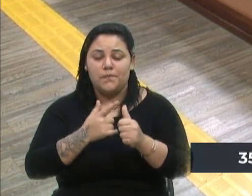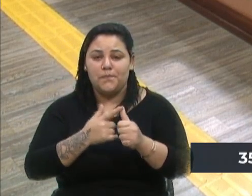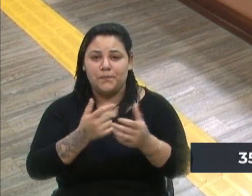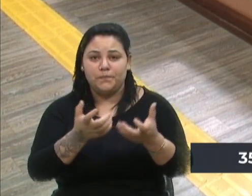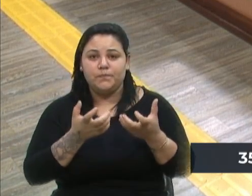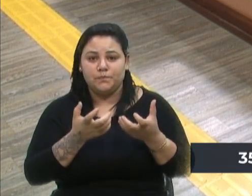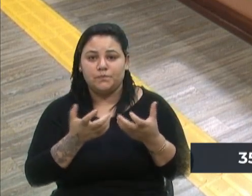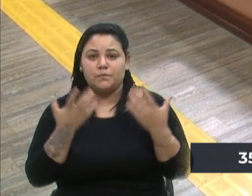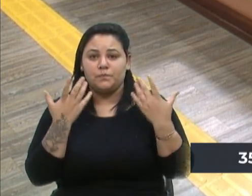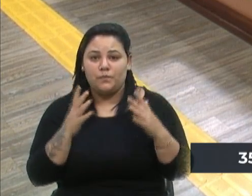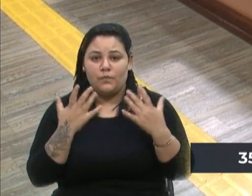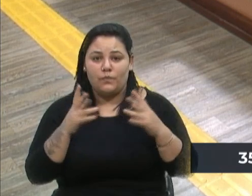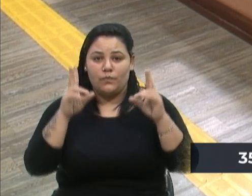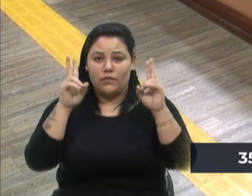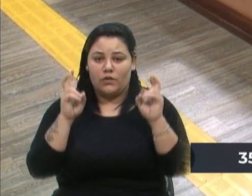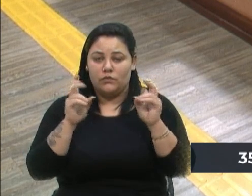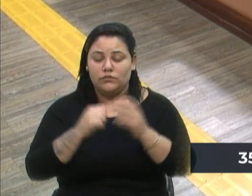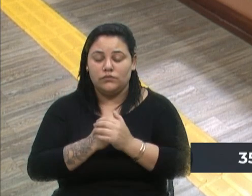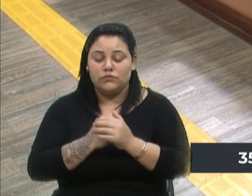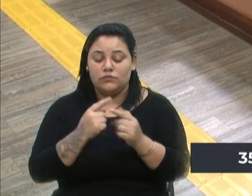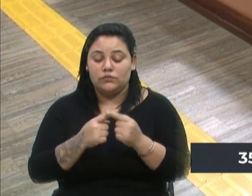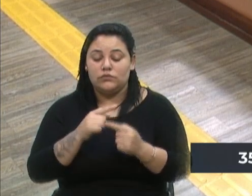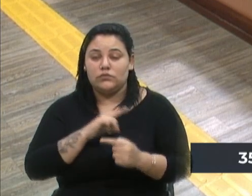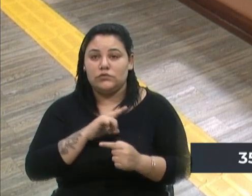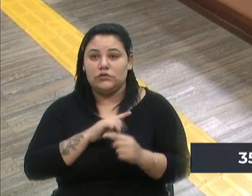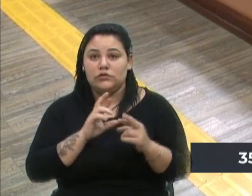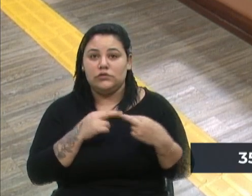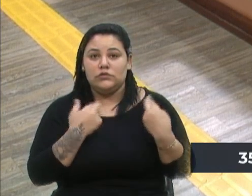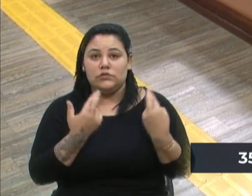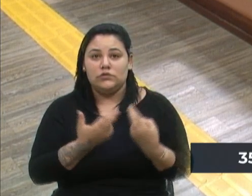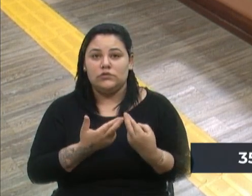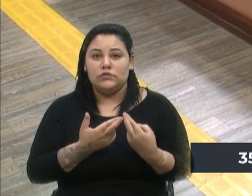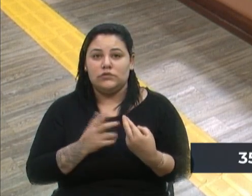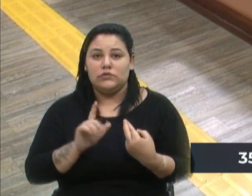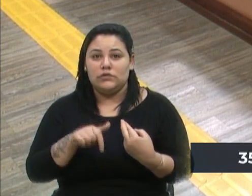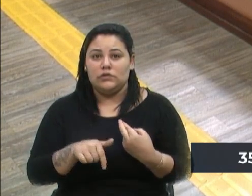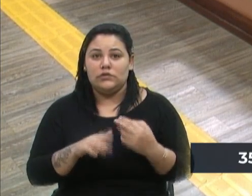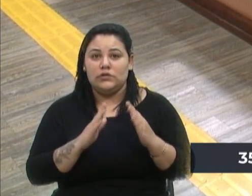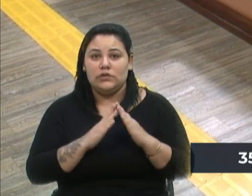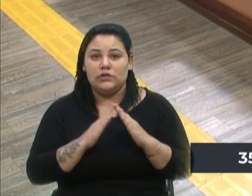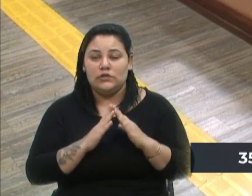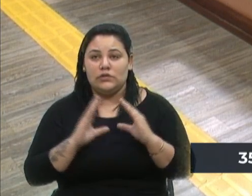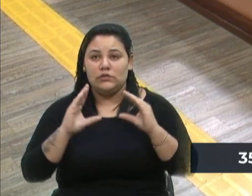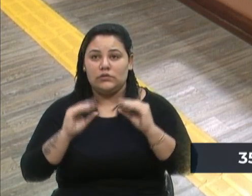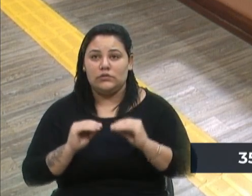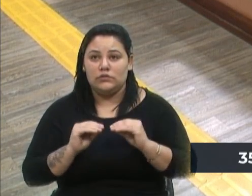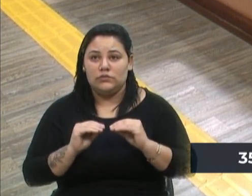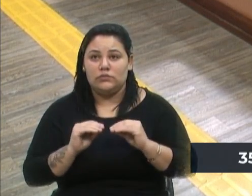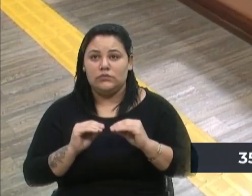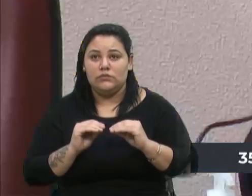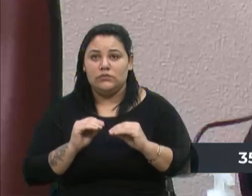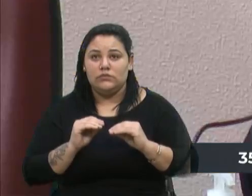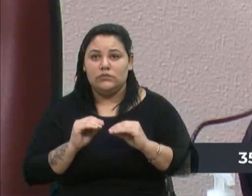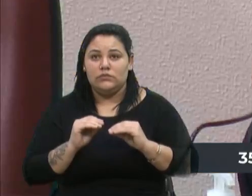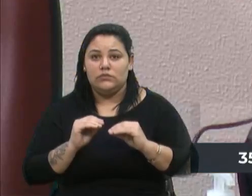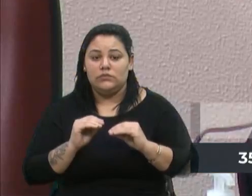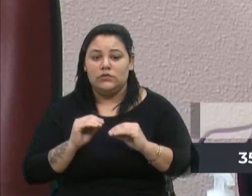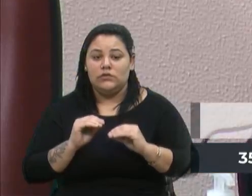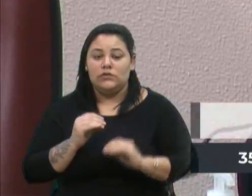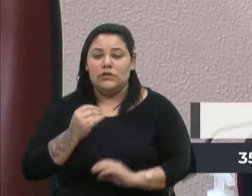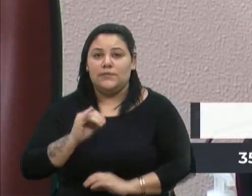aqui tem reuniões aqui na casa à noite, essa homenagem, né? Se nós sair daqui, não precisa ir